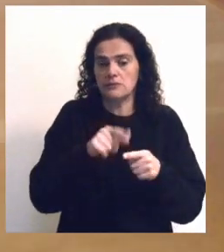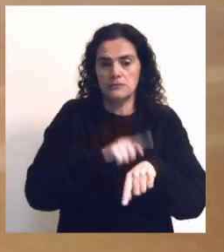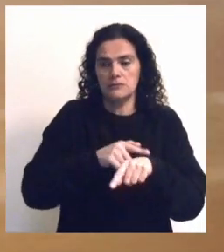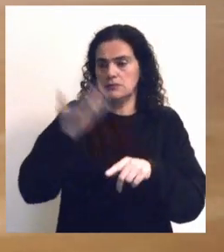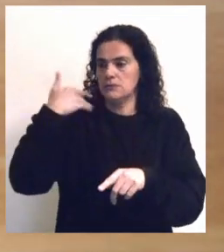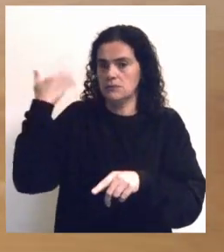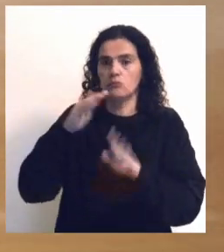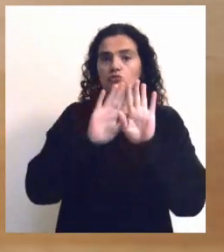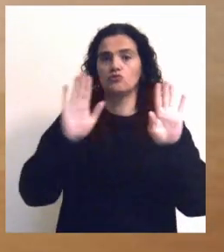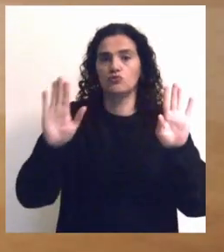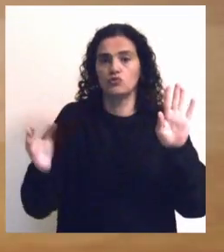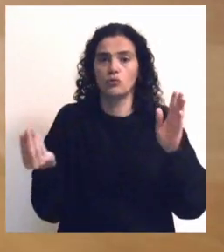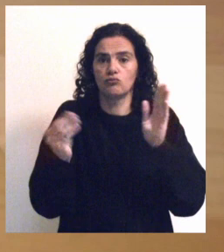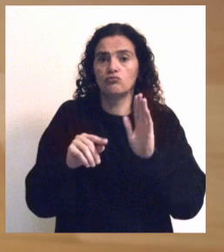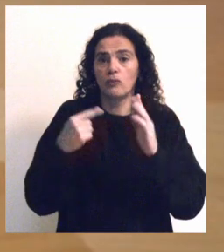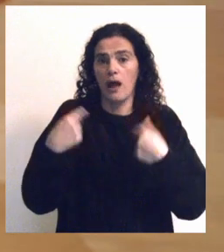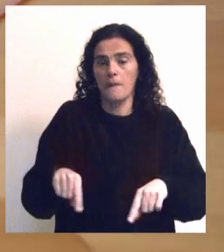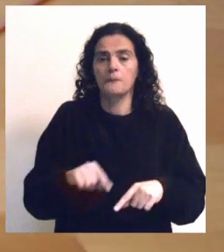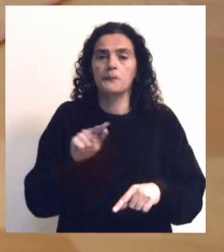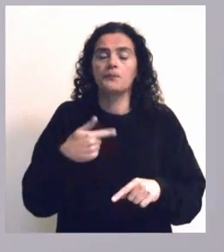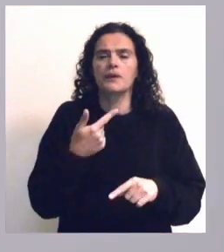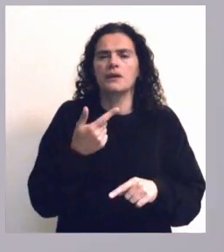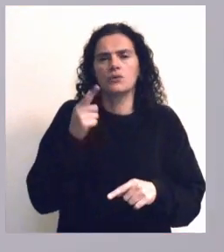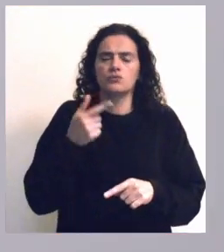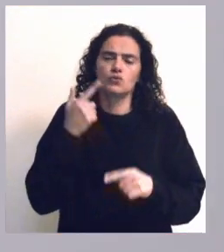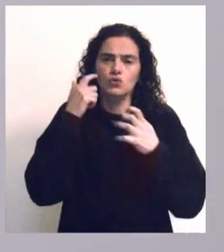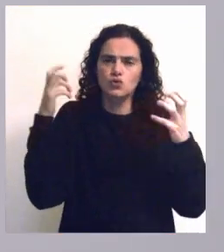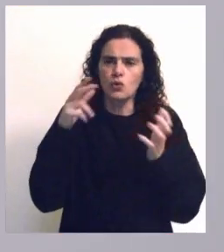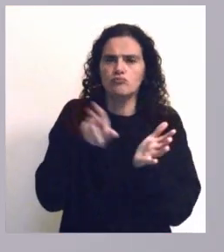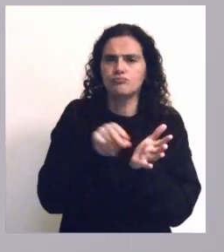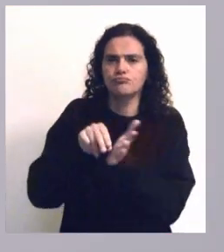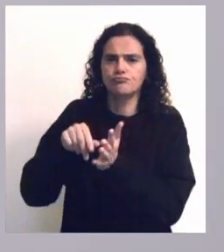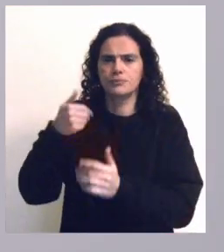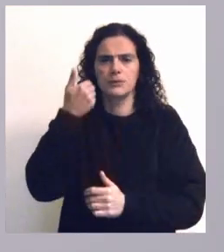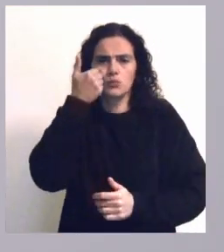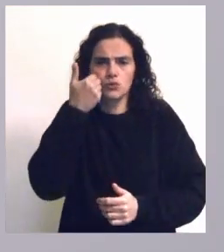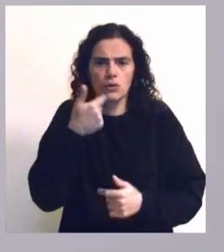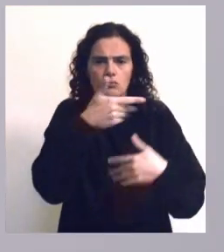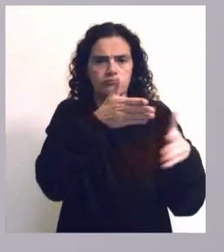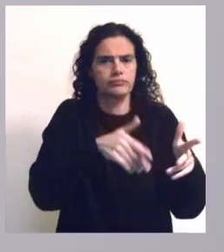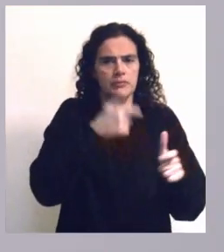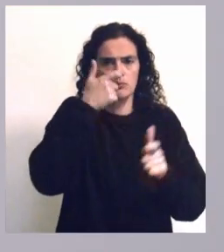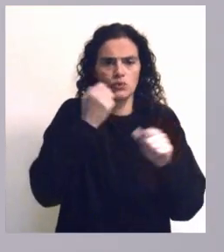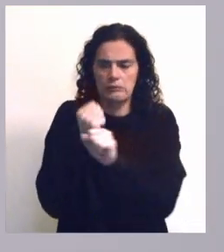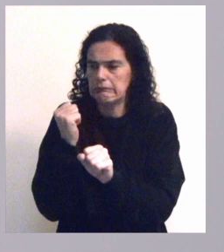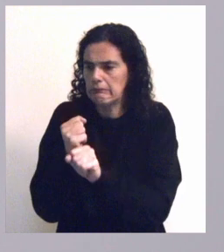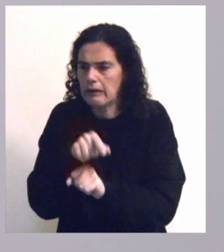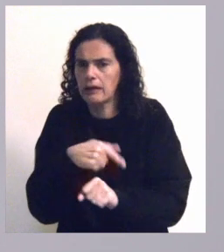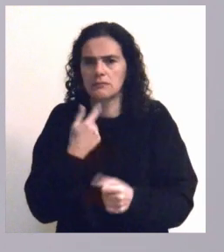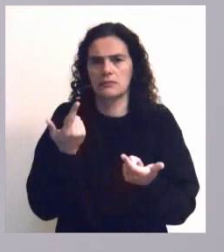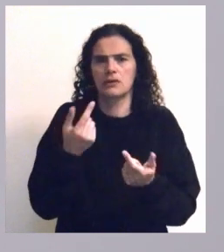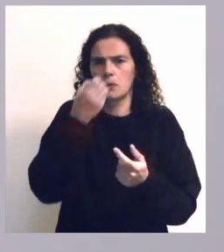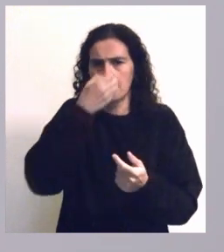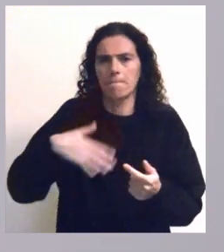concreto, e na altura em que fez a exposição, Tudela gravou uma série de sons no museu, das galerias, das